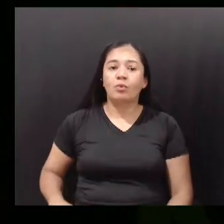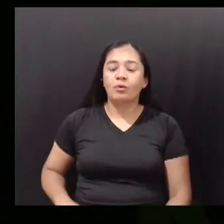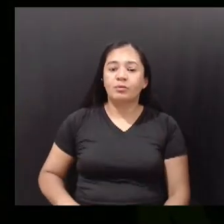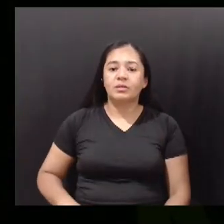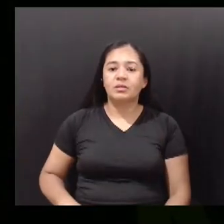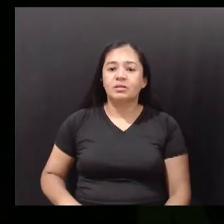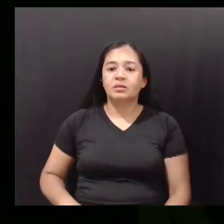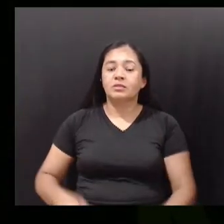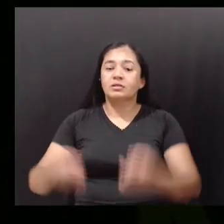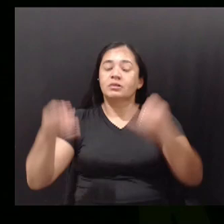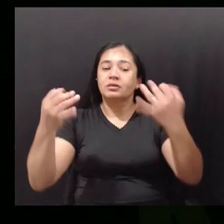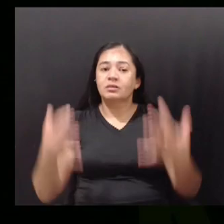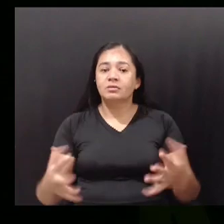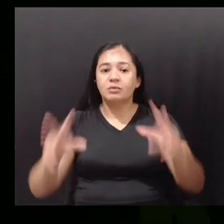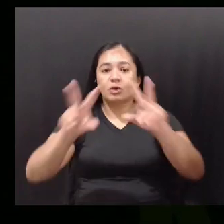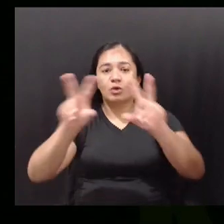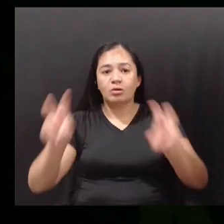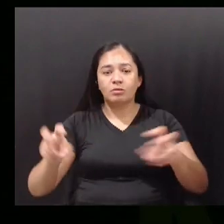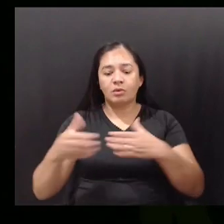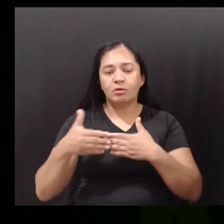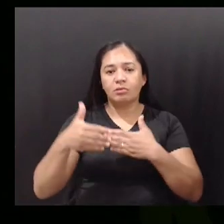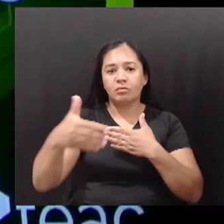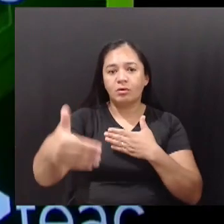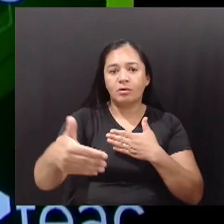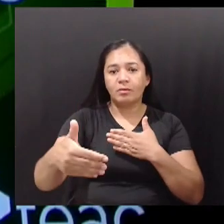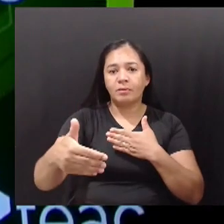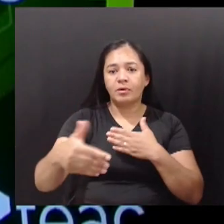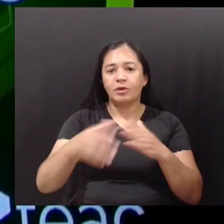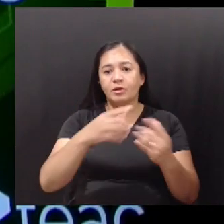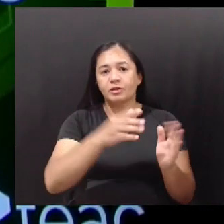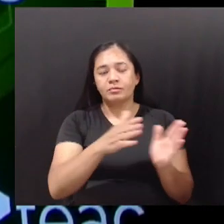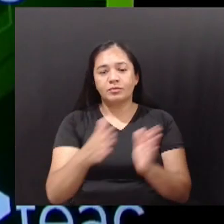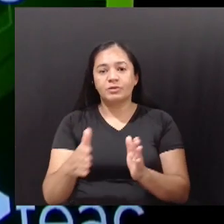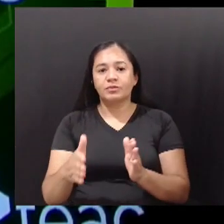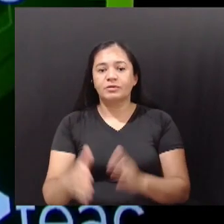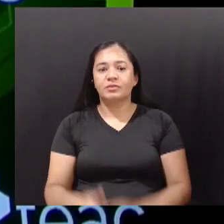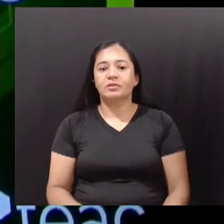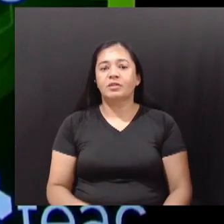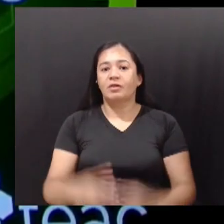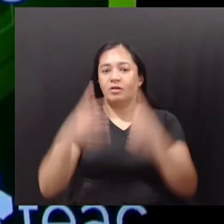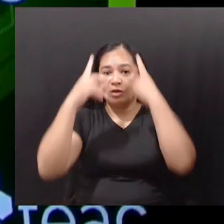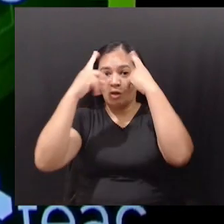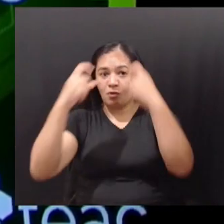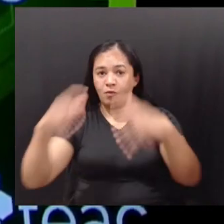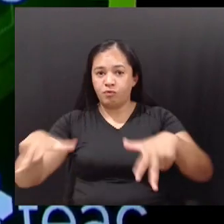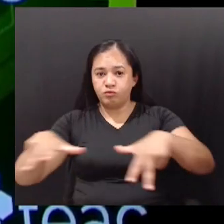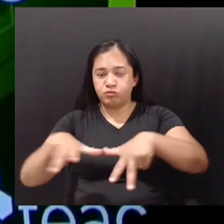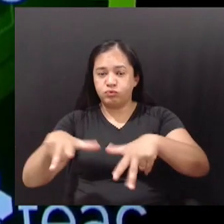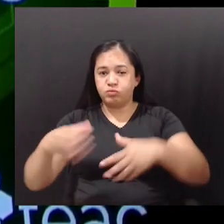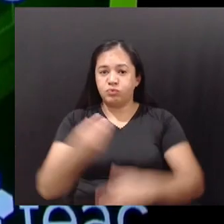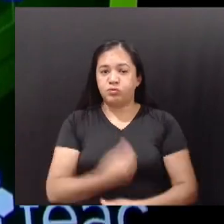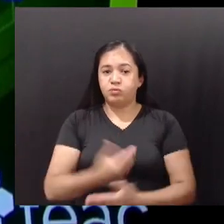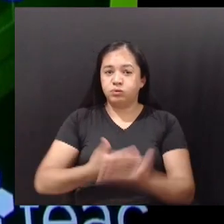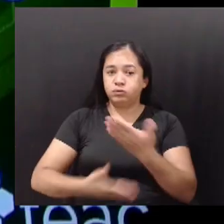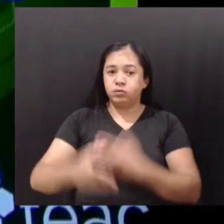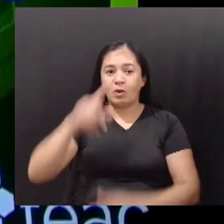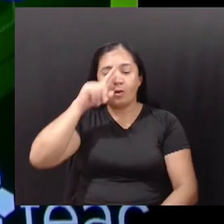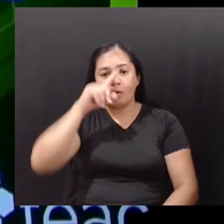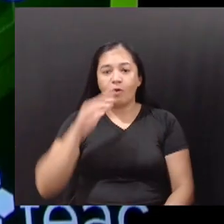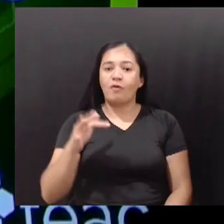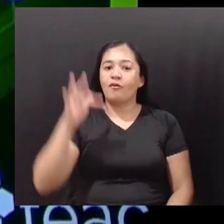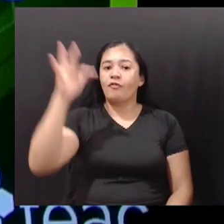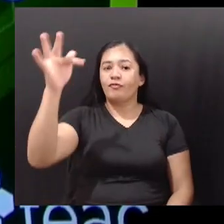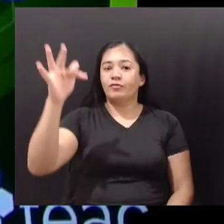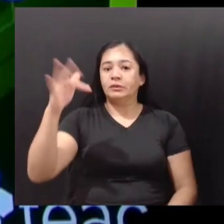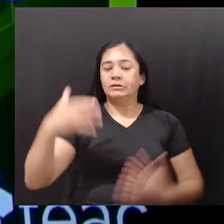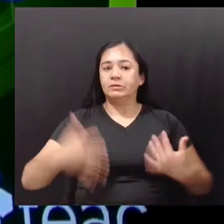sobre o tema da próxima edição do prêmio, que vai ser Violência de Gênero, Convivência em Risco, Futuro em Jogo,